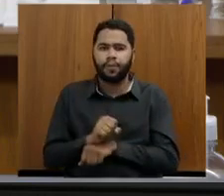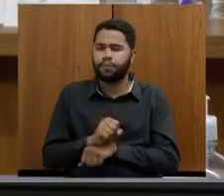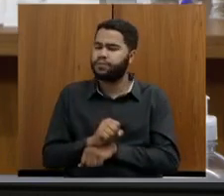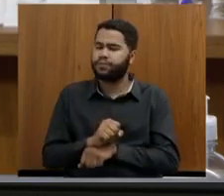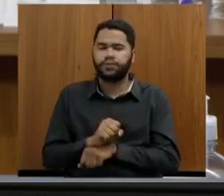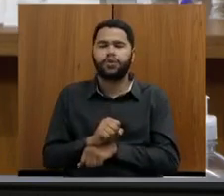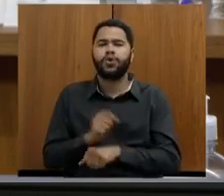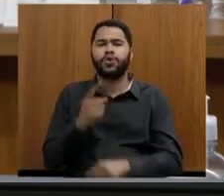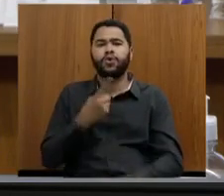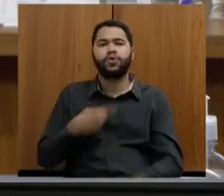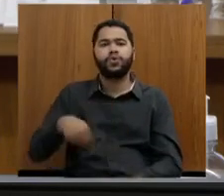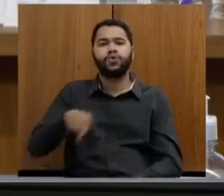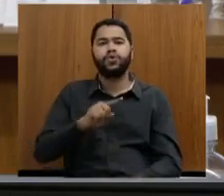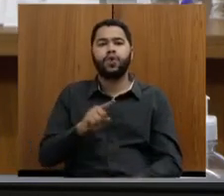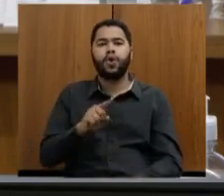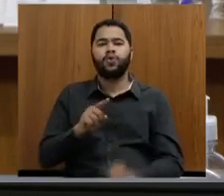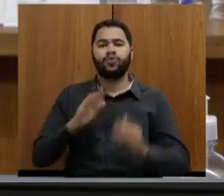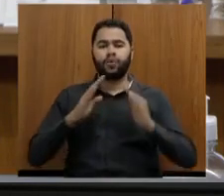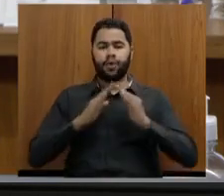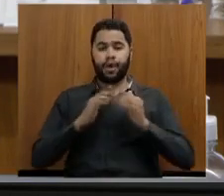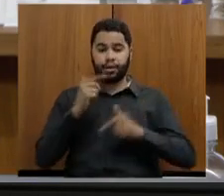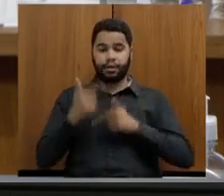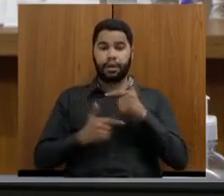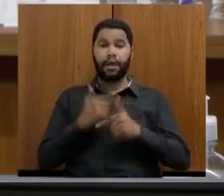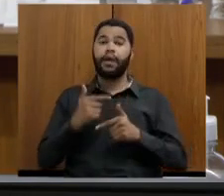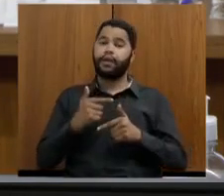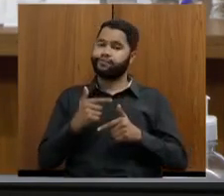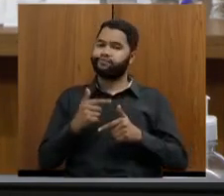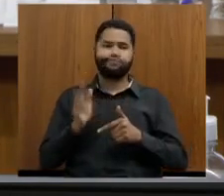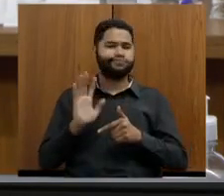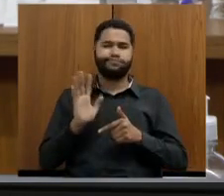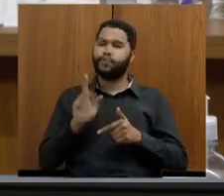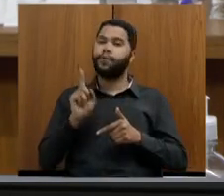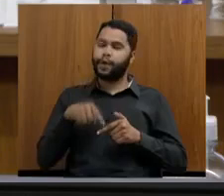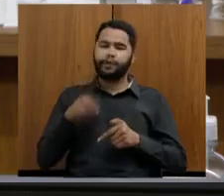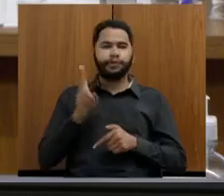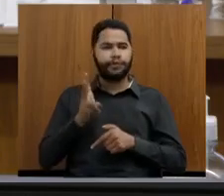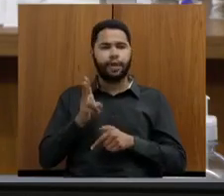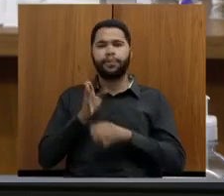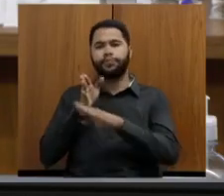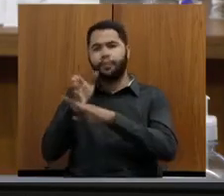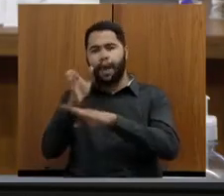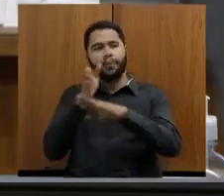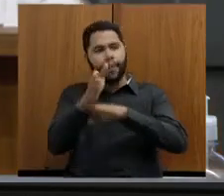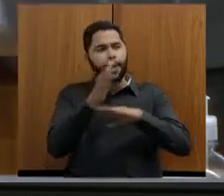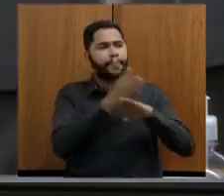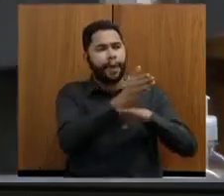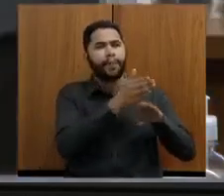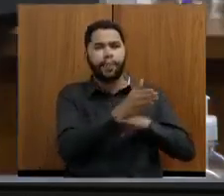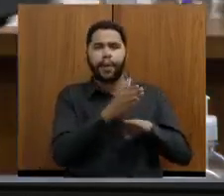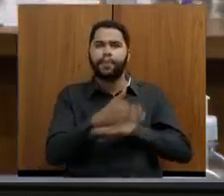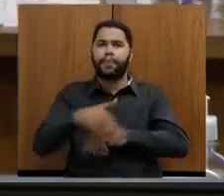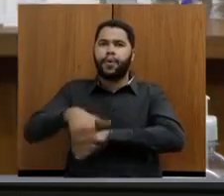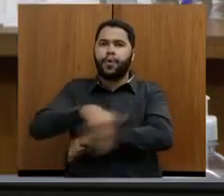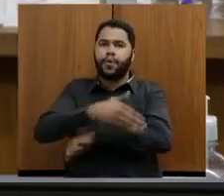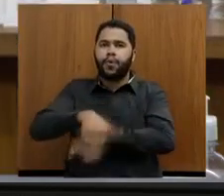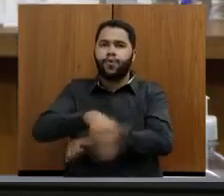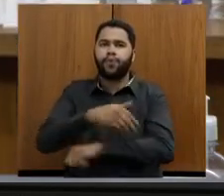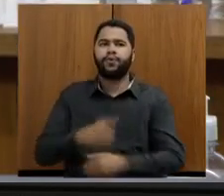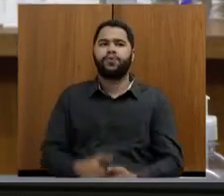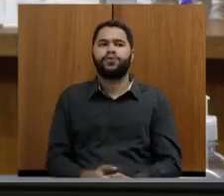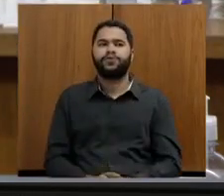nas ruas o nosso Home Office era nas ruas todo tempo pode passar